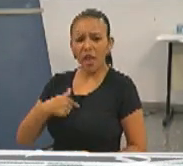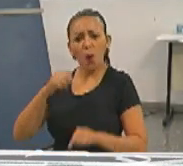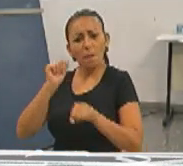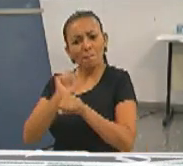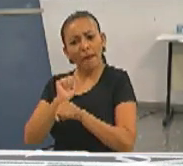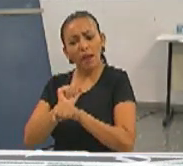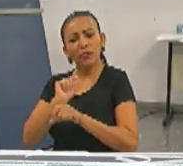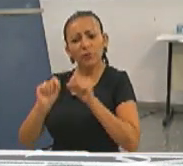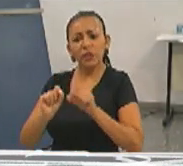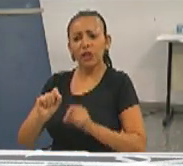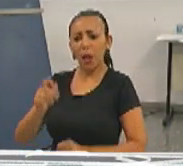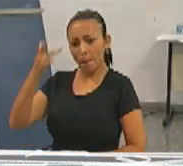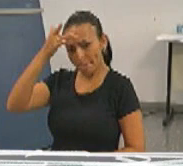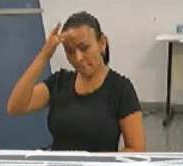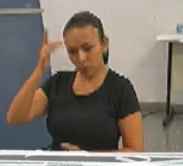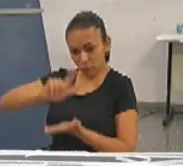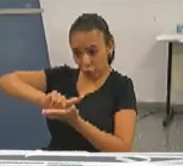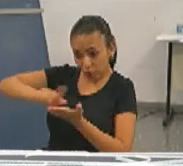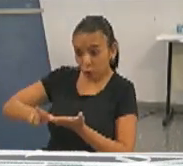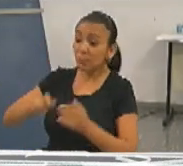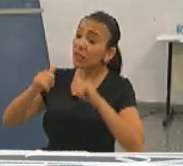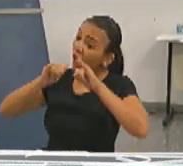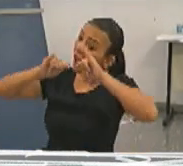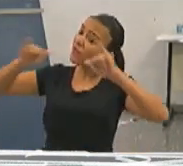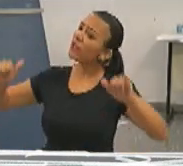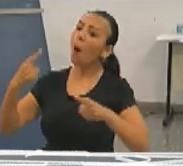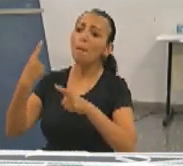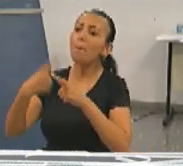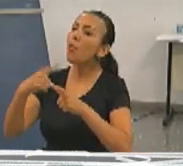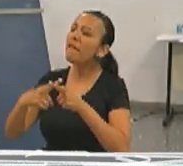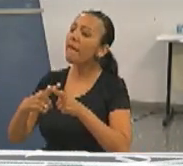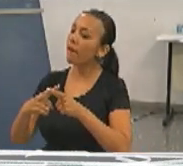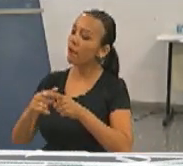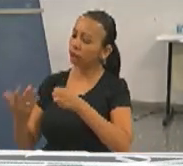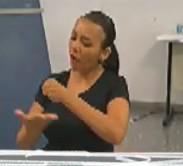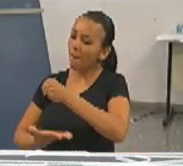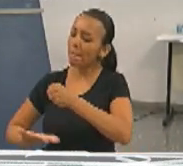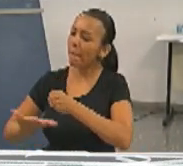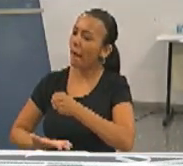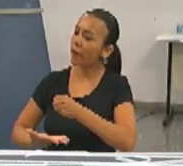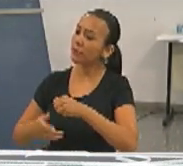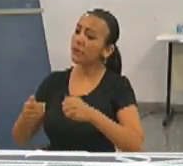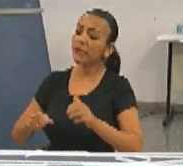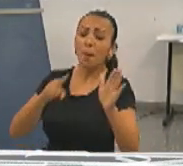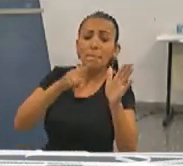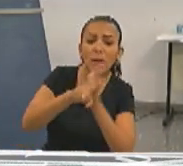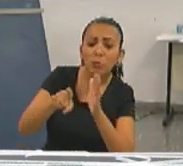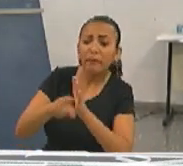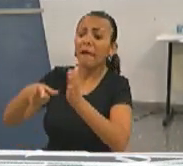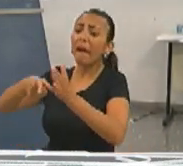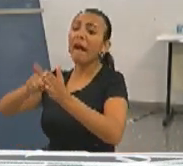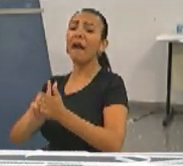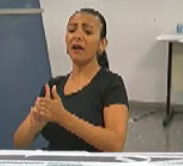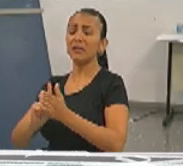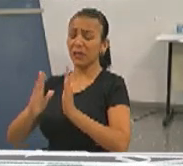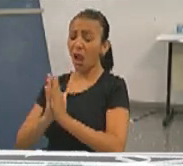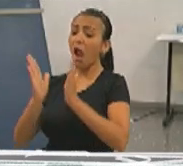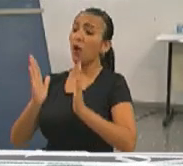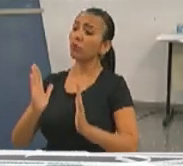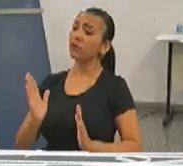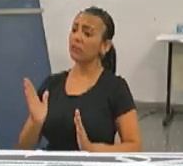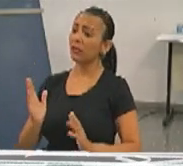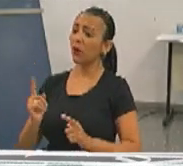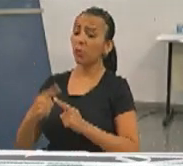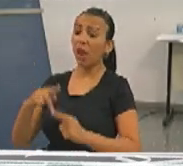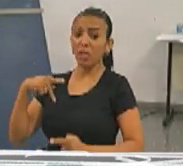gestor é que ele informe a fundamentação das suas ações e consulte previamente todos os atores impactados por suas deliberações, no